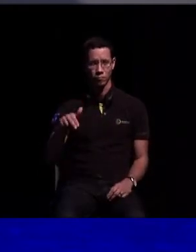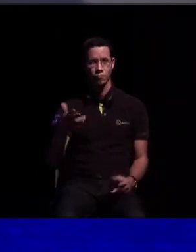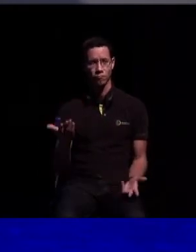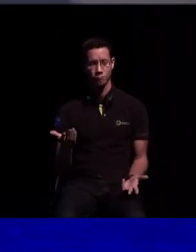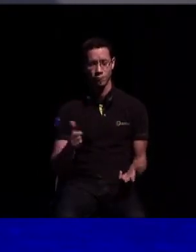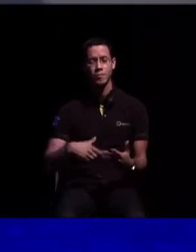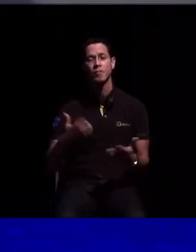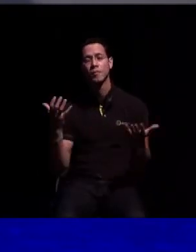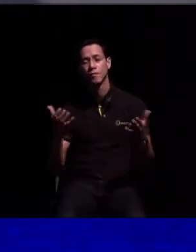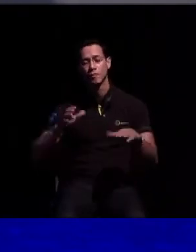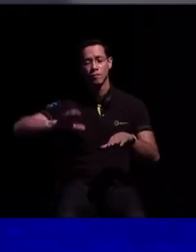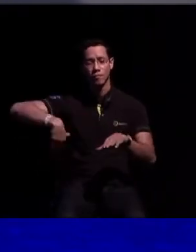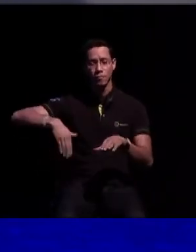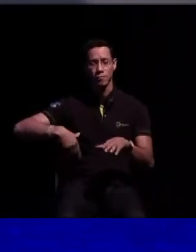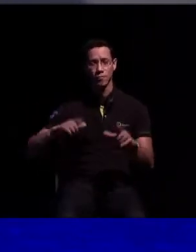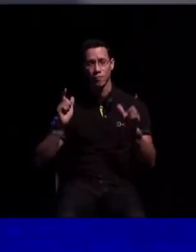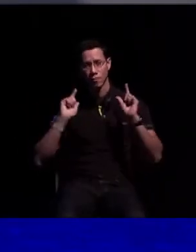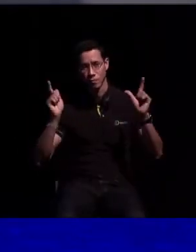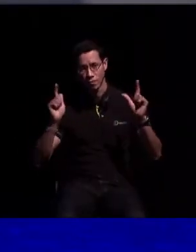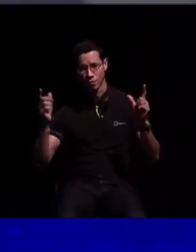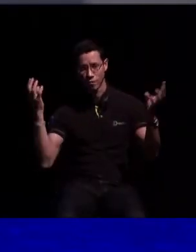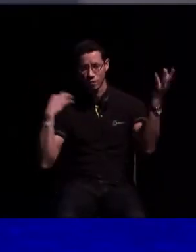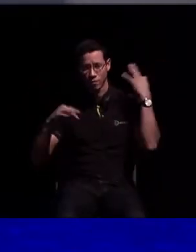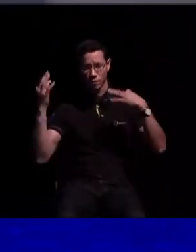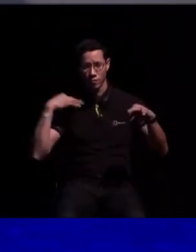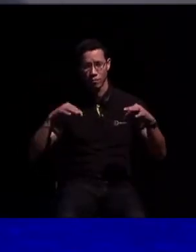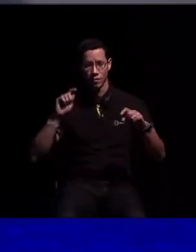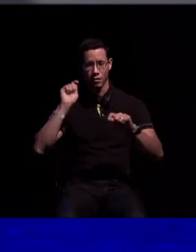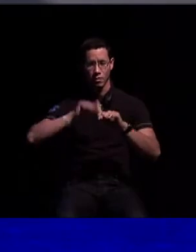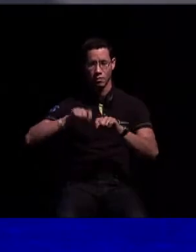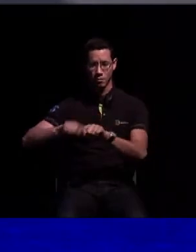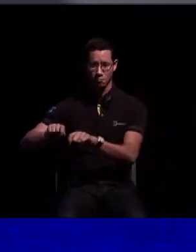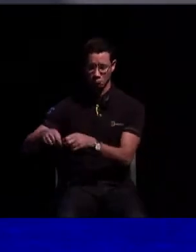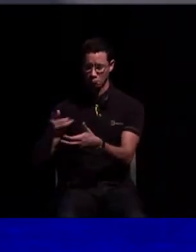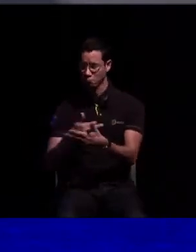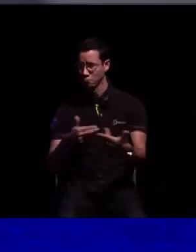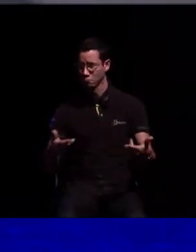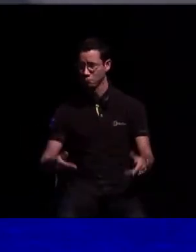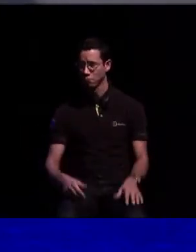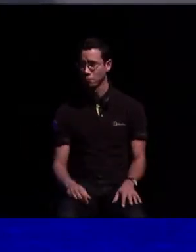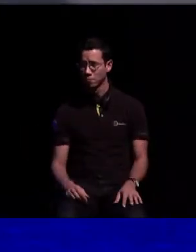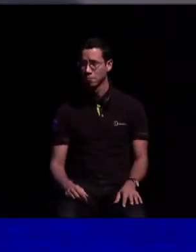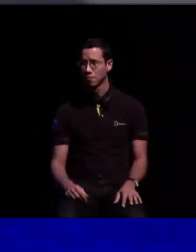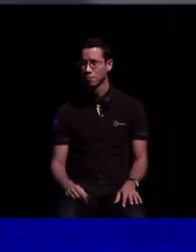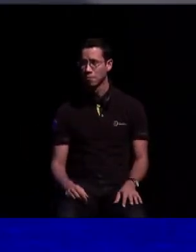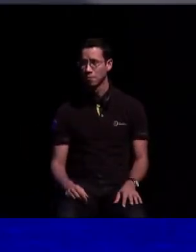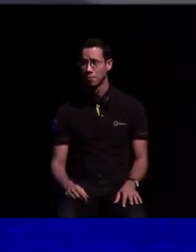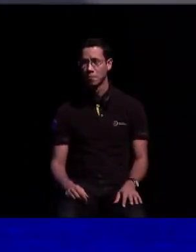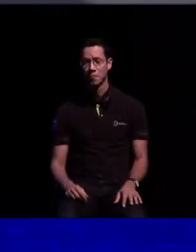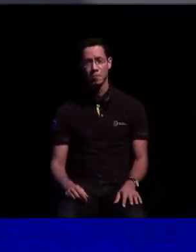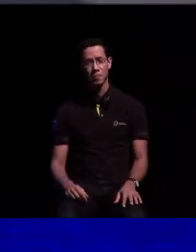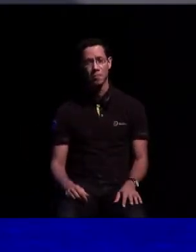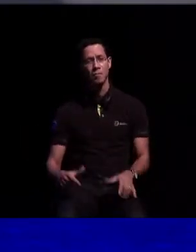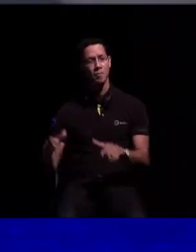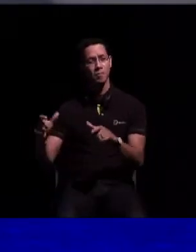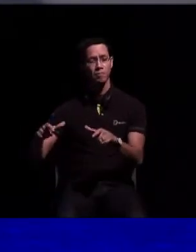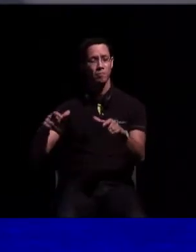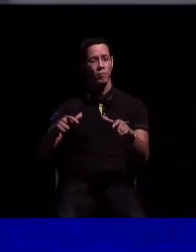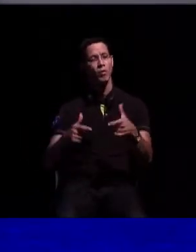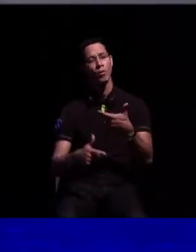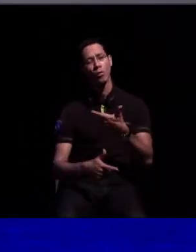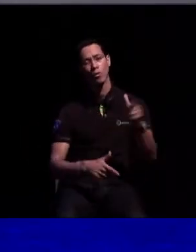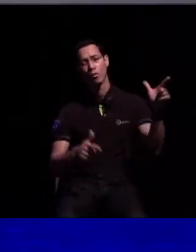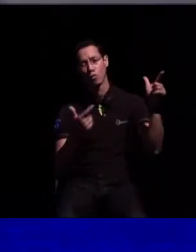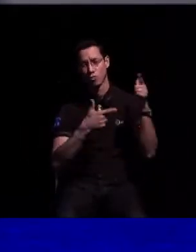praia, diversão, turismo sexual, etc., etc., as pessoas vêm para o Brasil e outros lugares, né? Como